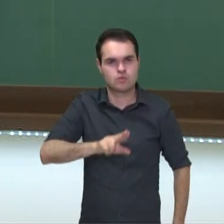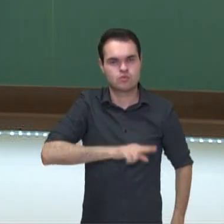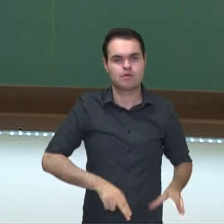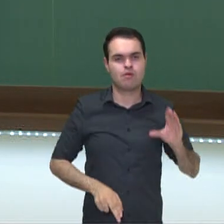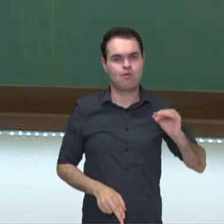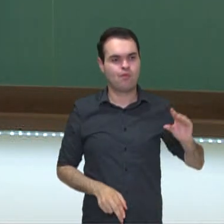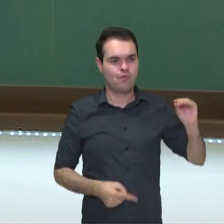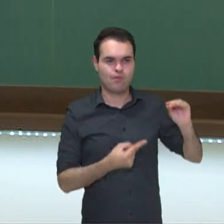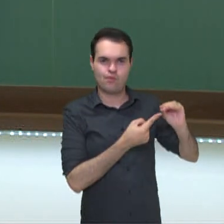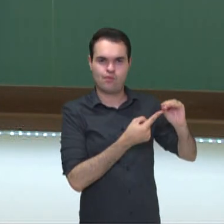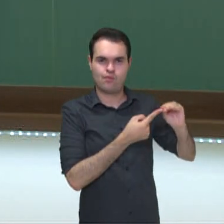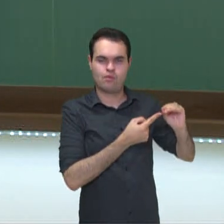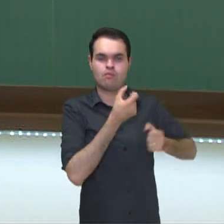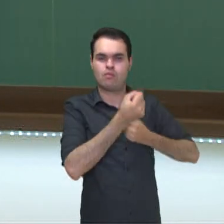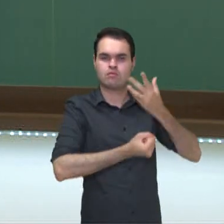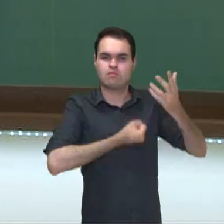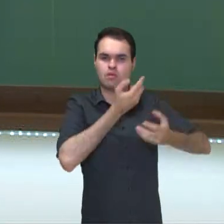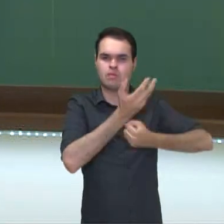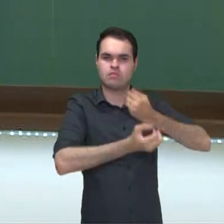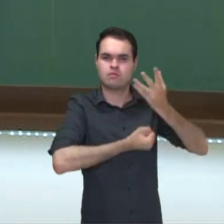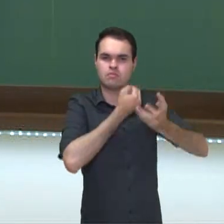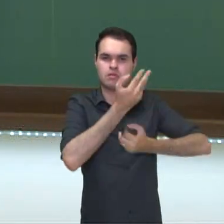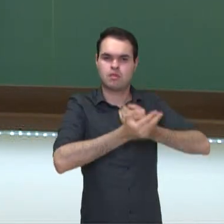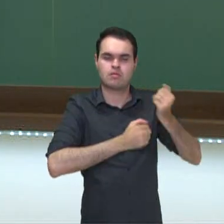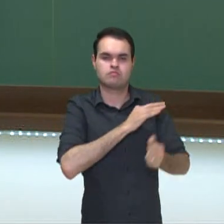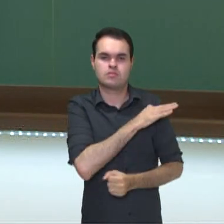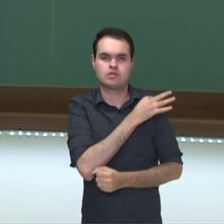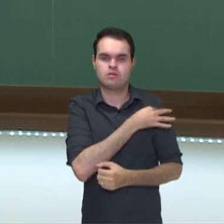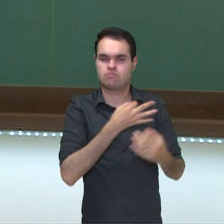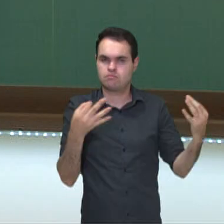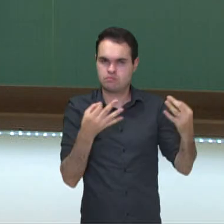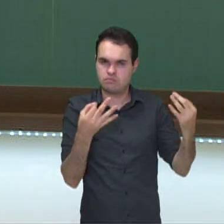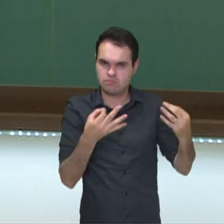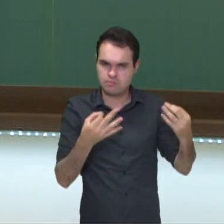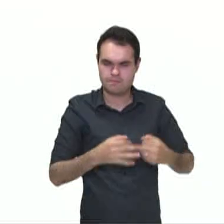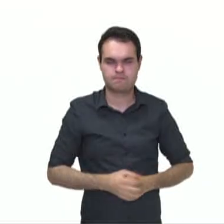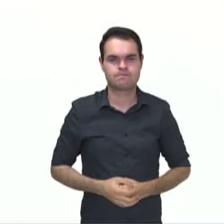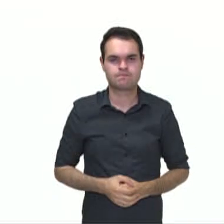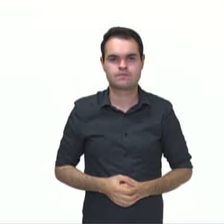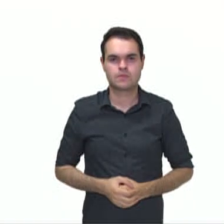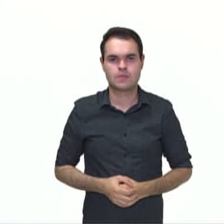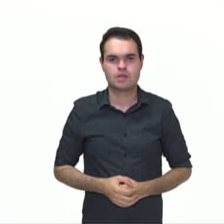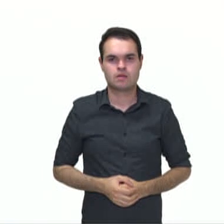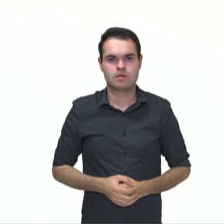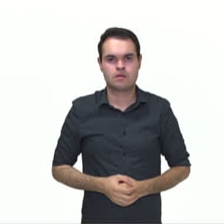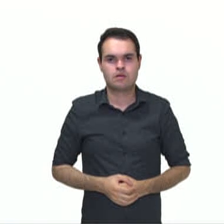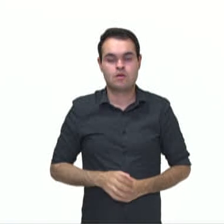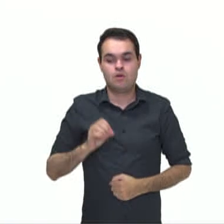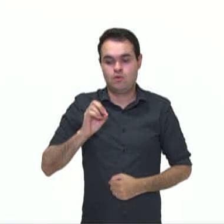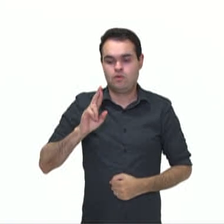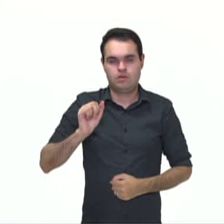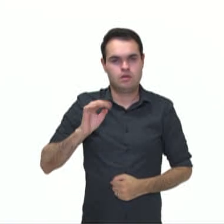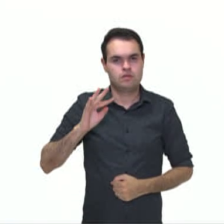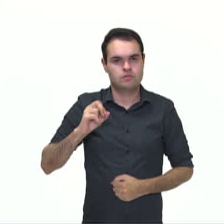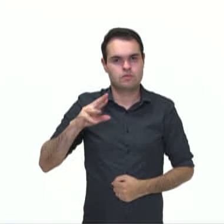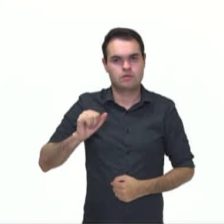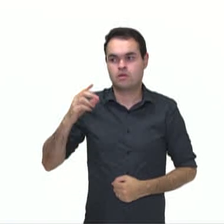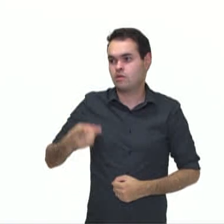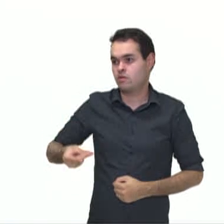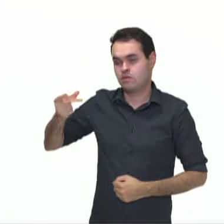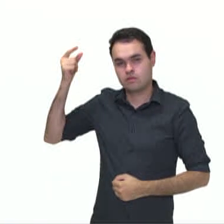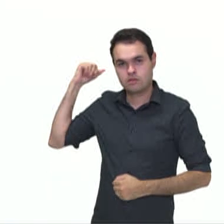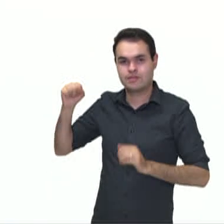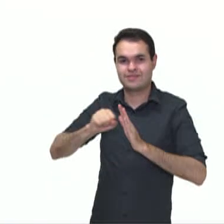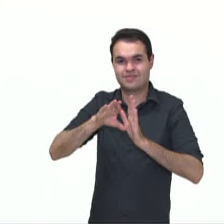a oratória aí como uma ferramenta essencial. A oratória é uma arte muito antiga, data do